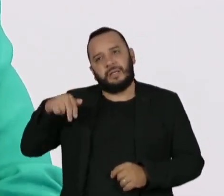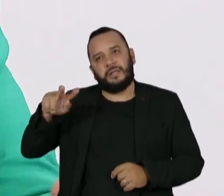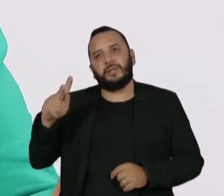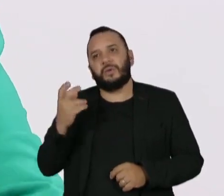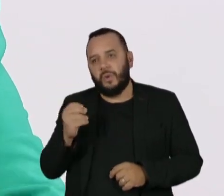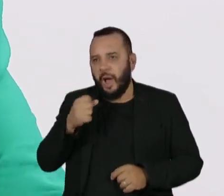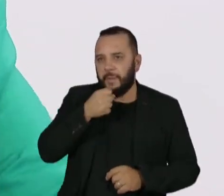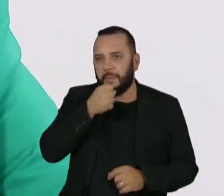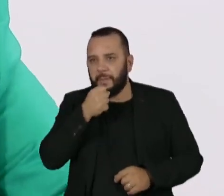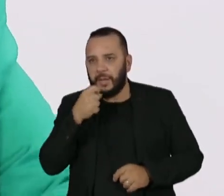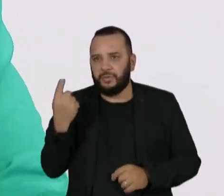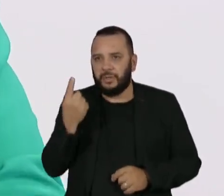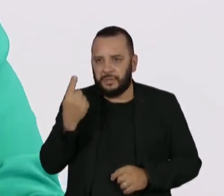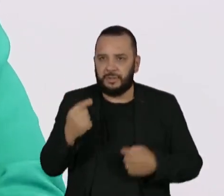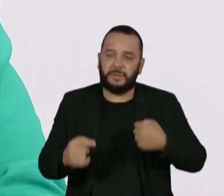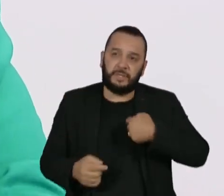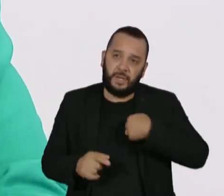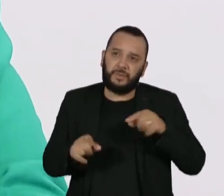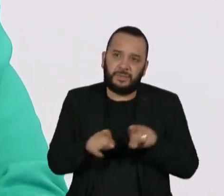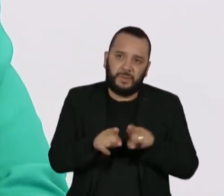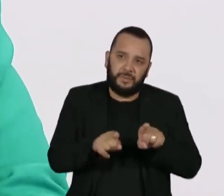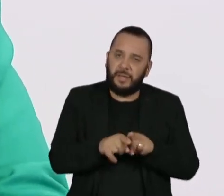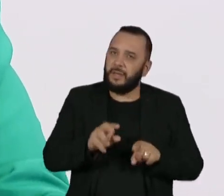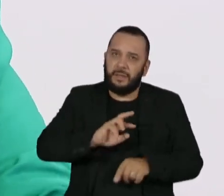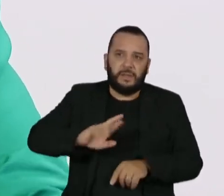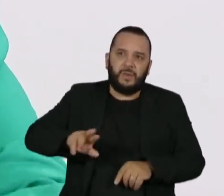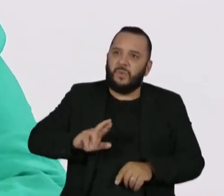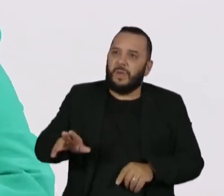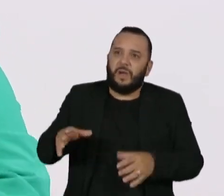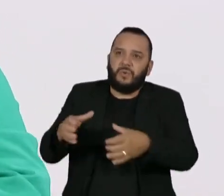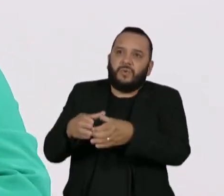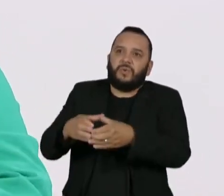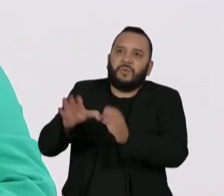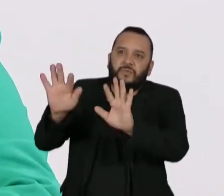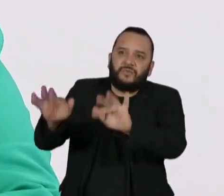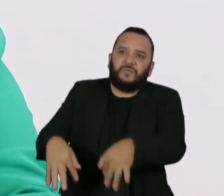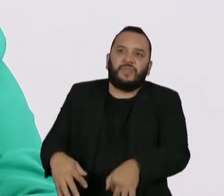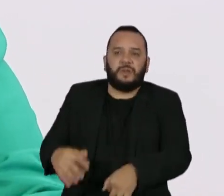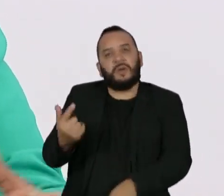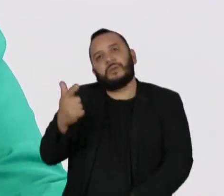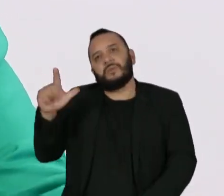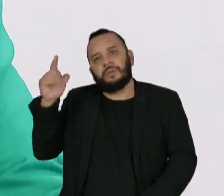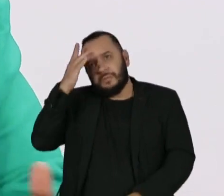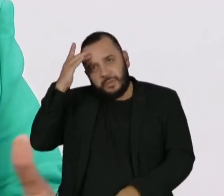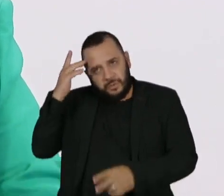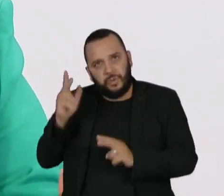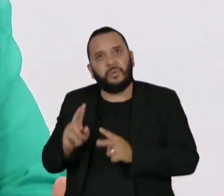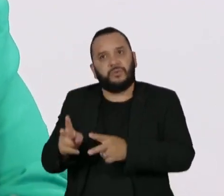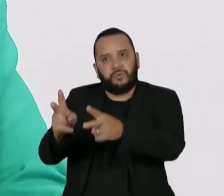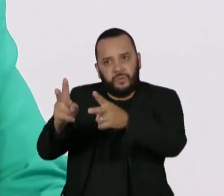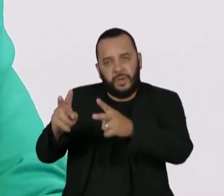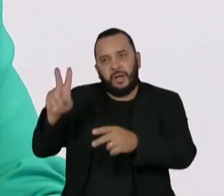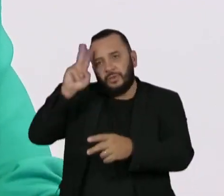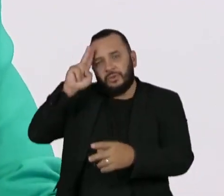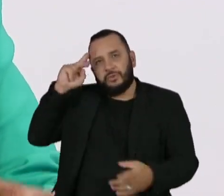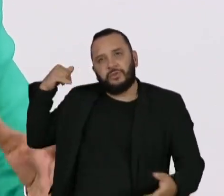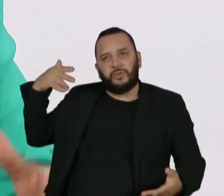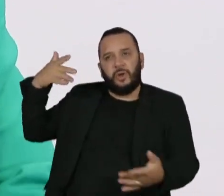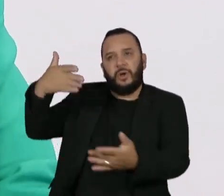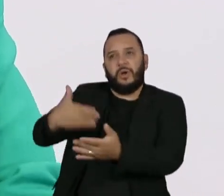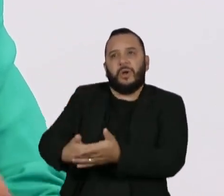era necessariamente o fim do grupo. Os outros remanescentes iam continuar, a história ia continuar,